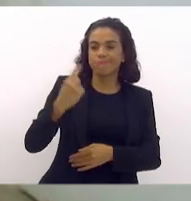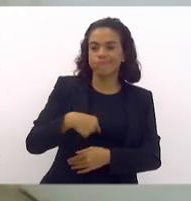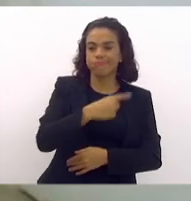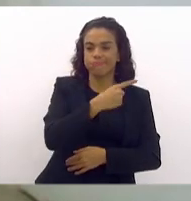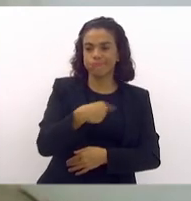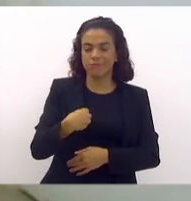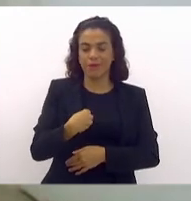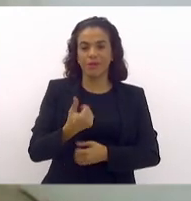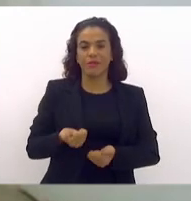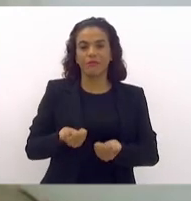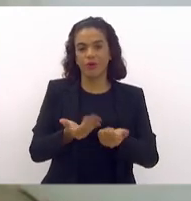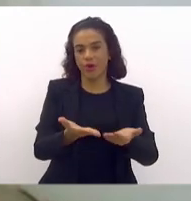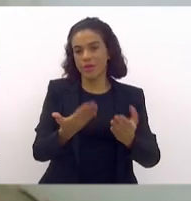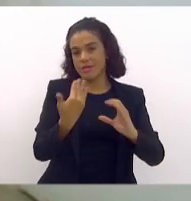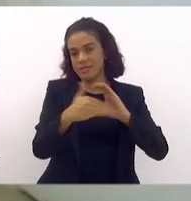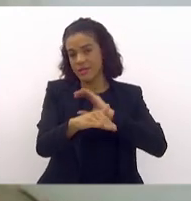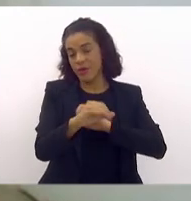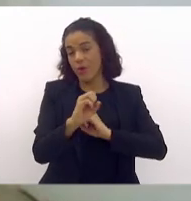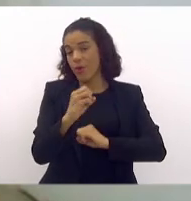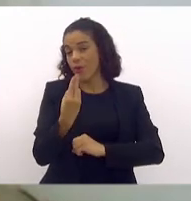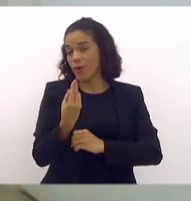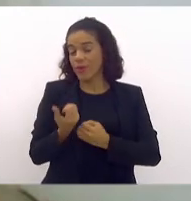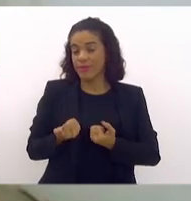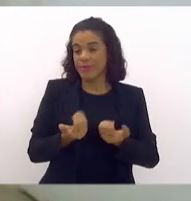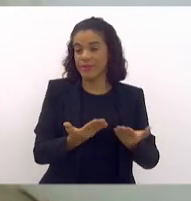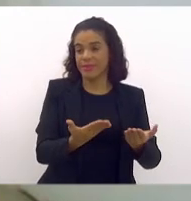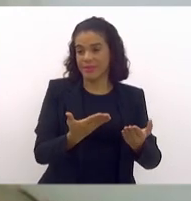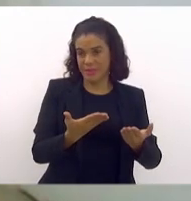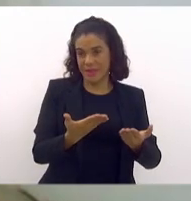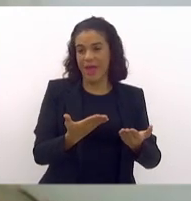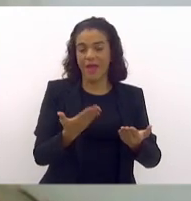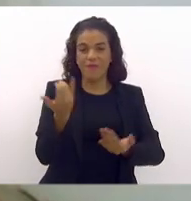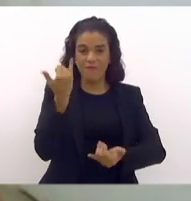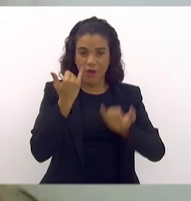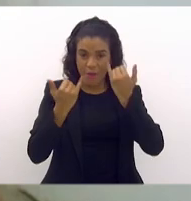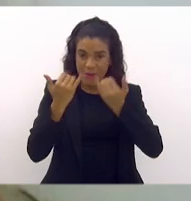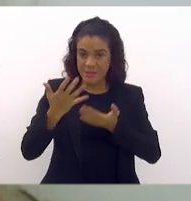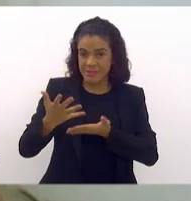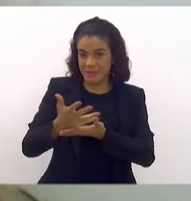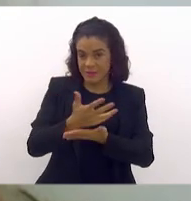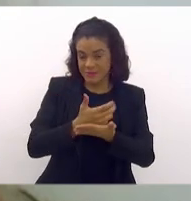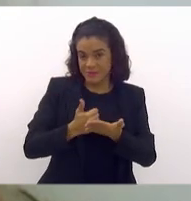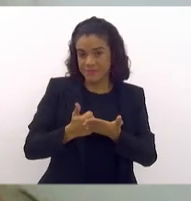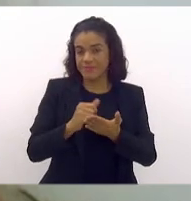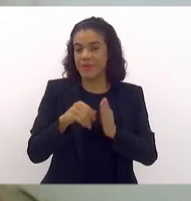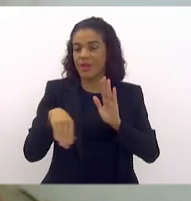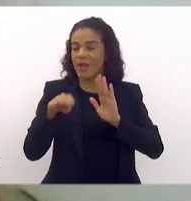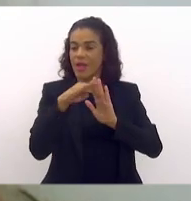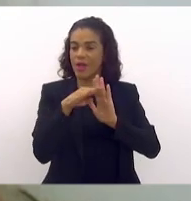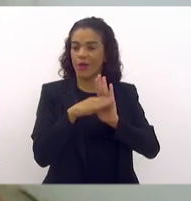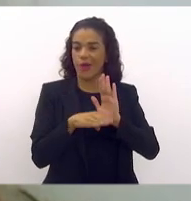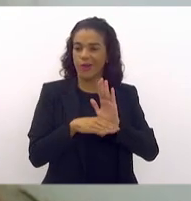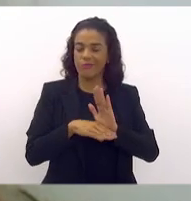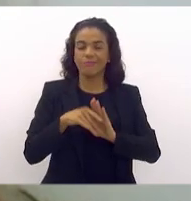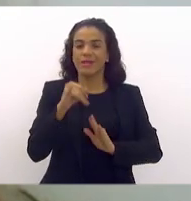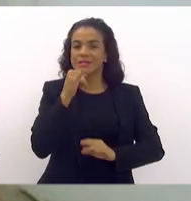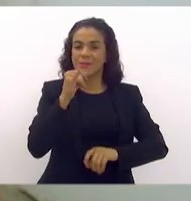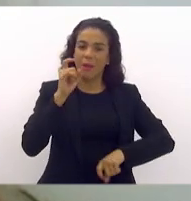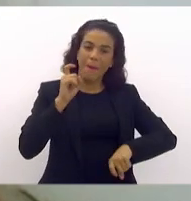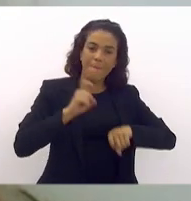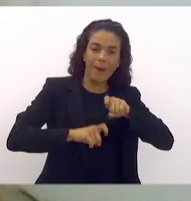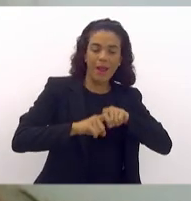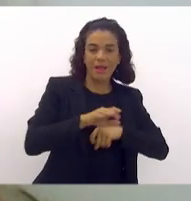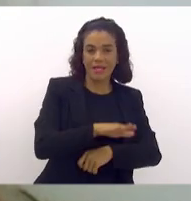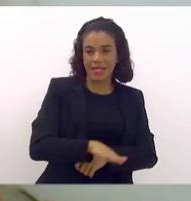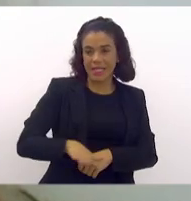de fornecer ou dar acesso a alguns dados que são muito sensíveis, que são conteúdos de violência sexual contra